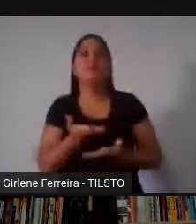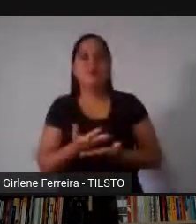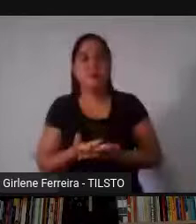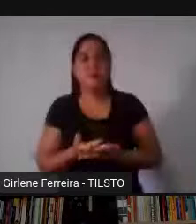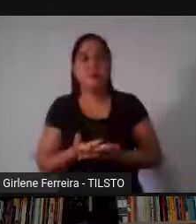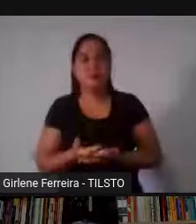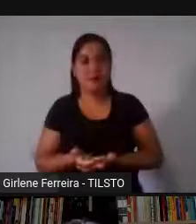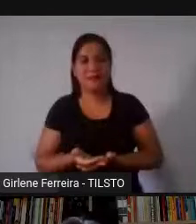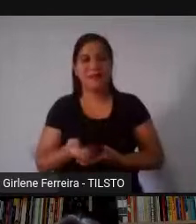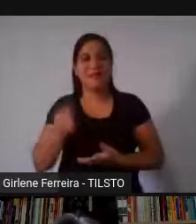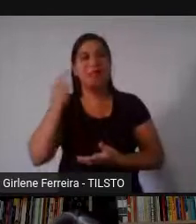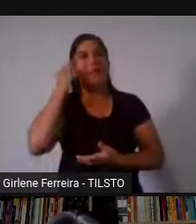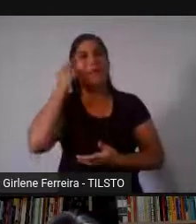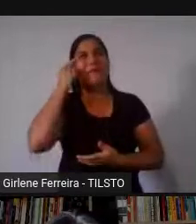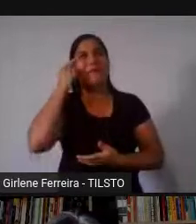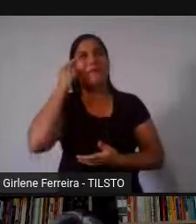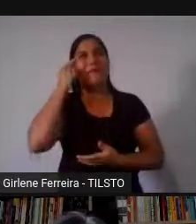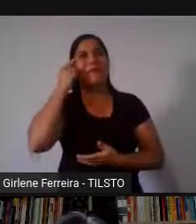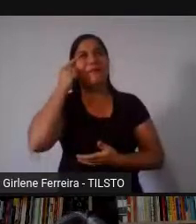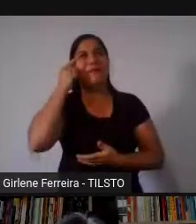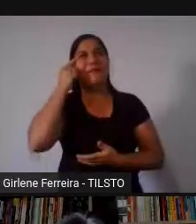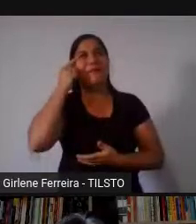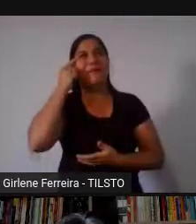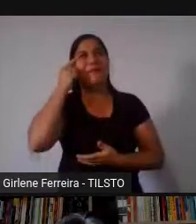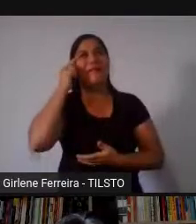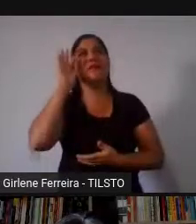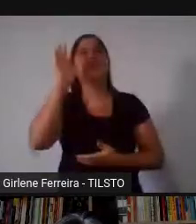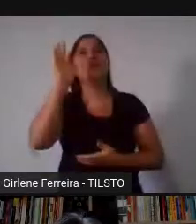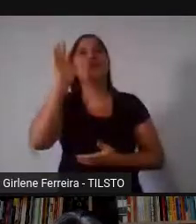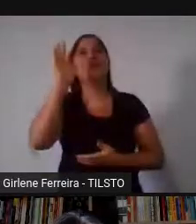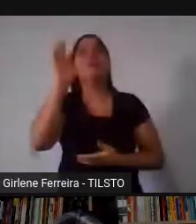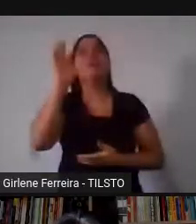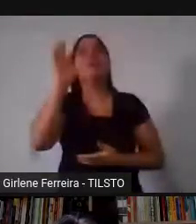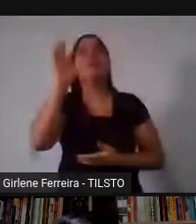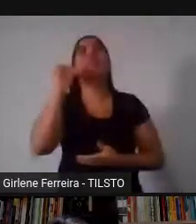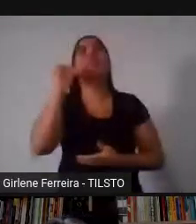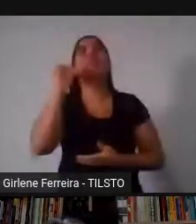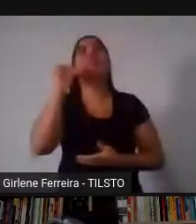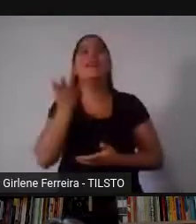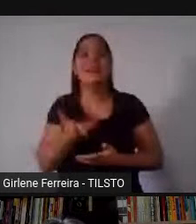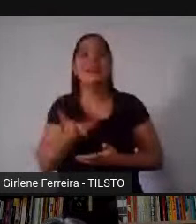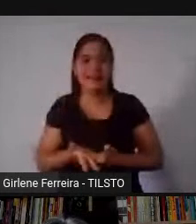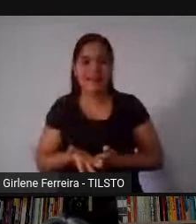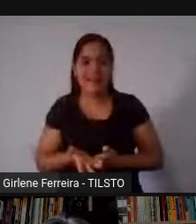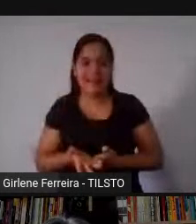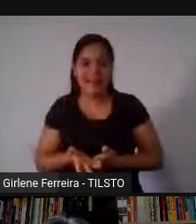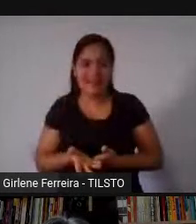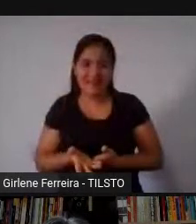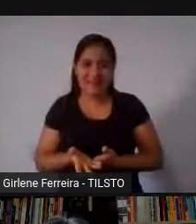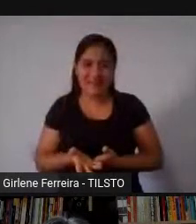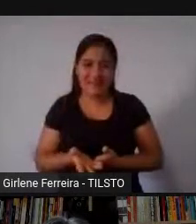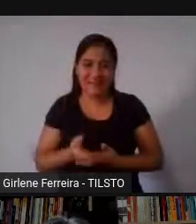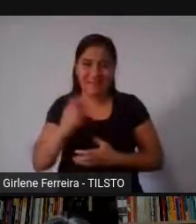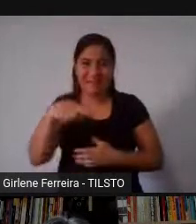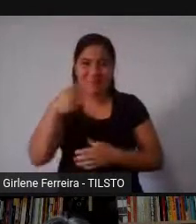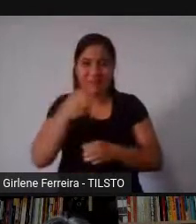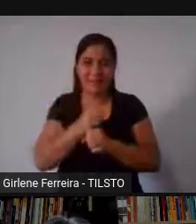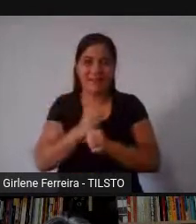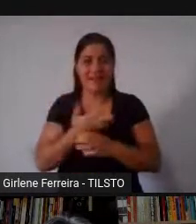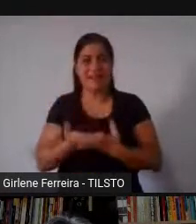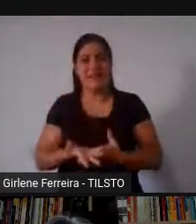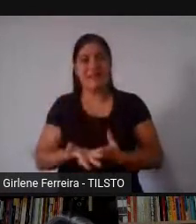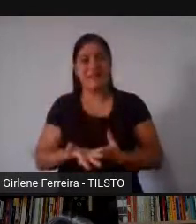os próximos planos? É uma decisão complicada, né? Porque, conforme a senhora disse, eu tenho a bolsa do